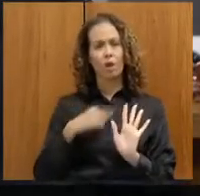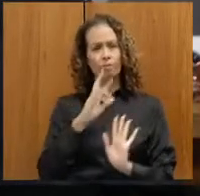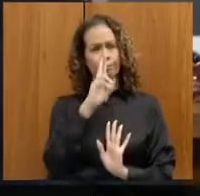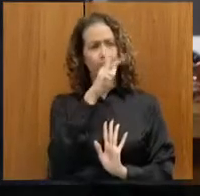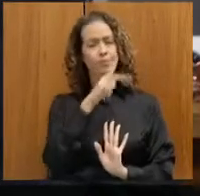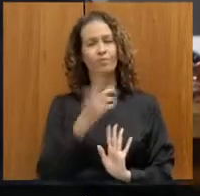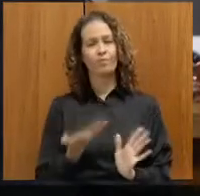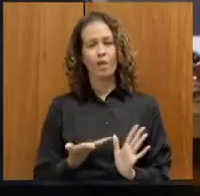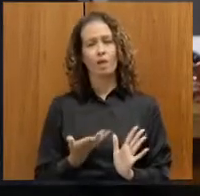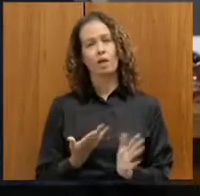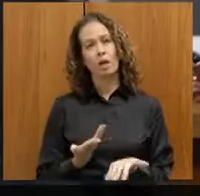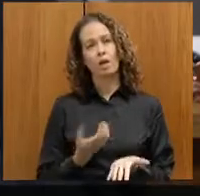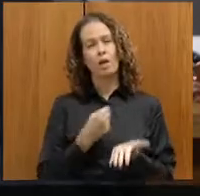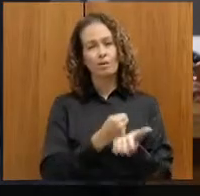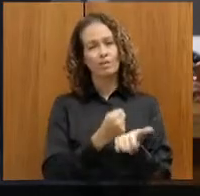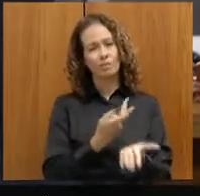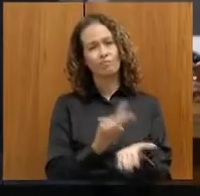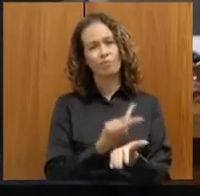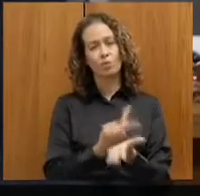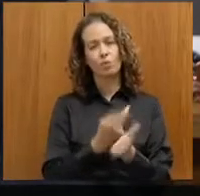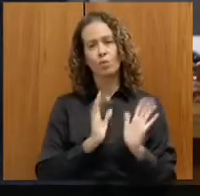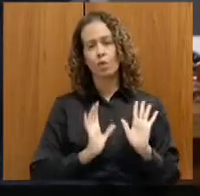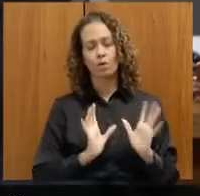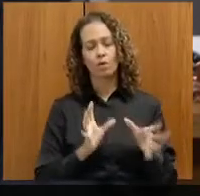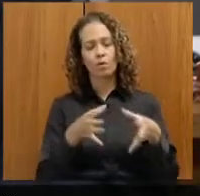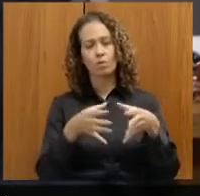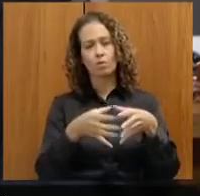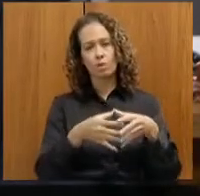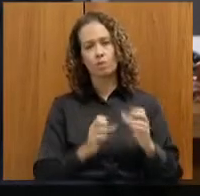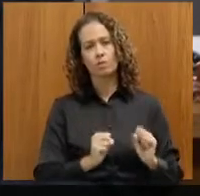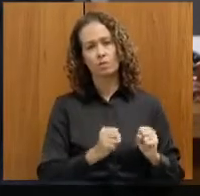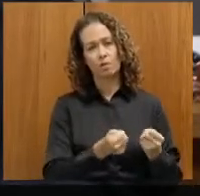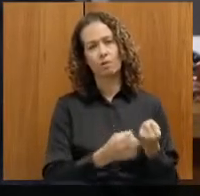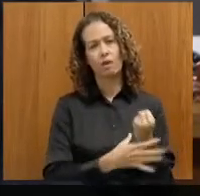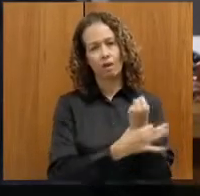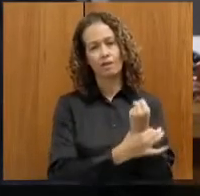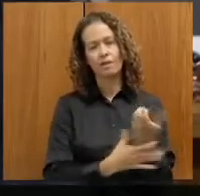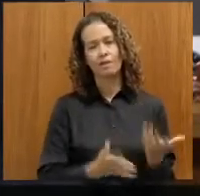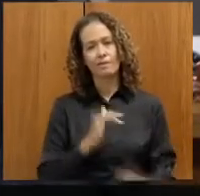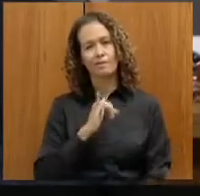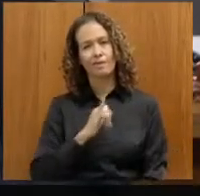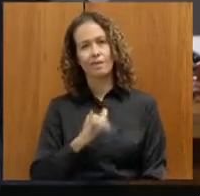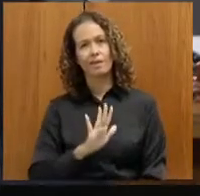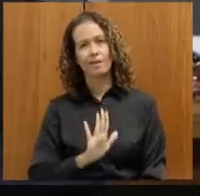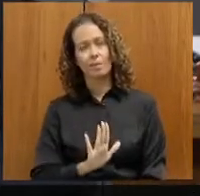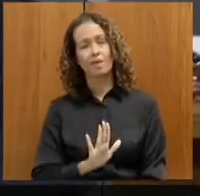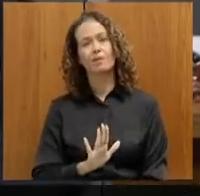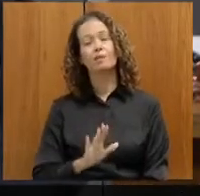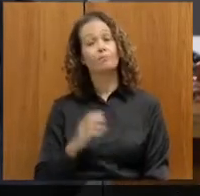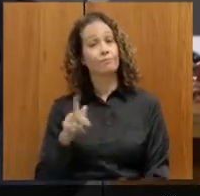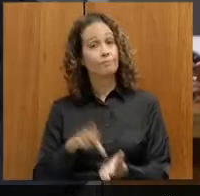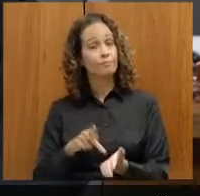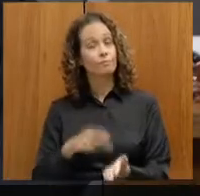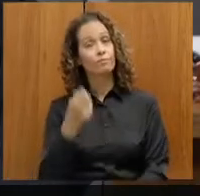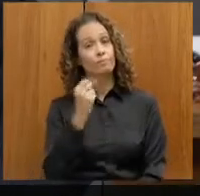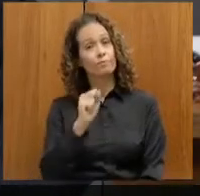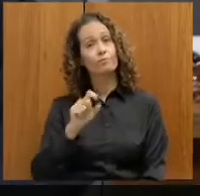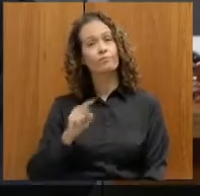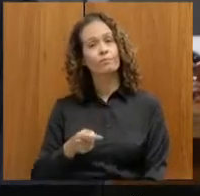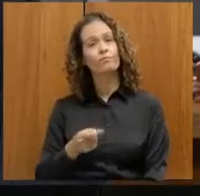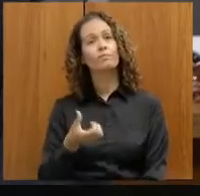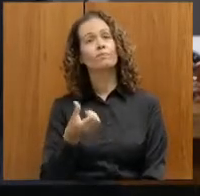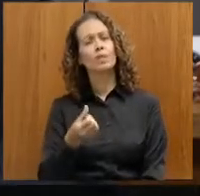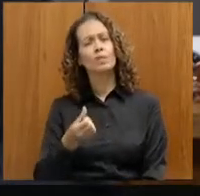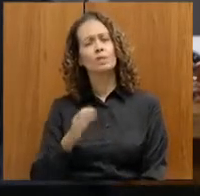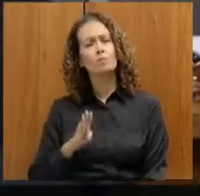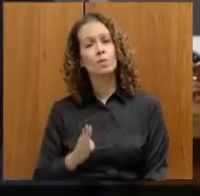induziu o senhor aí assim que eu uma comissão de segurança eu falei que era 10 na realidade 8,6 milhões de reais